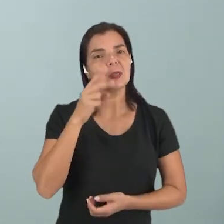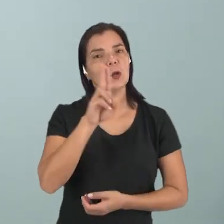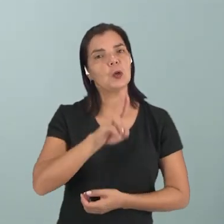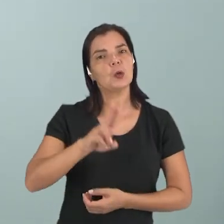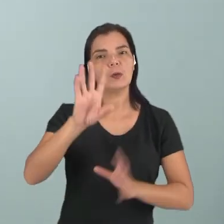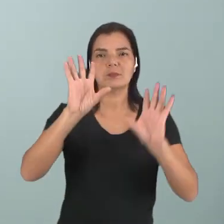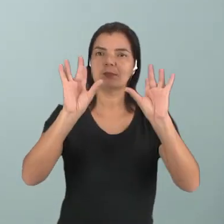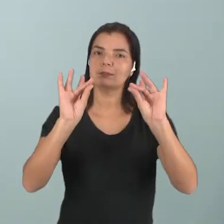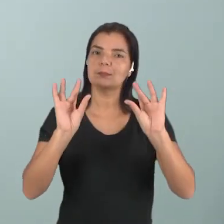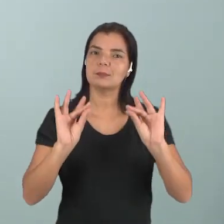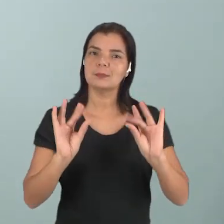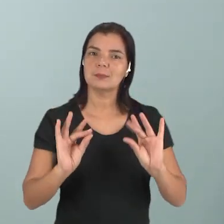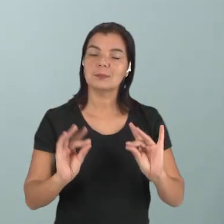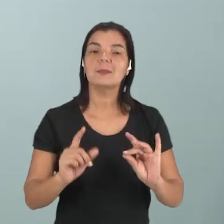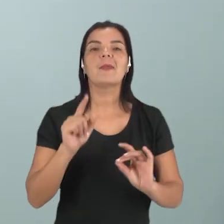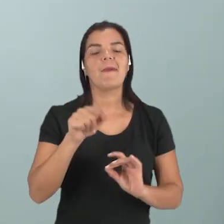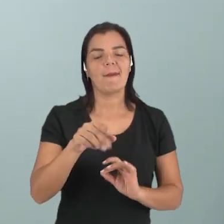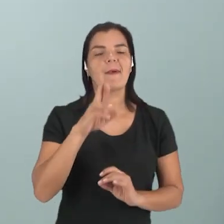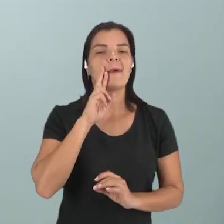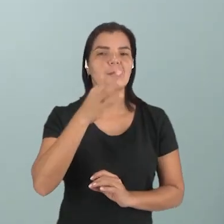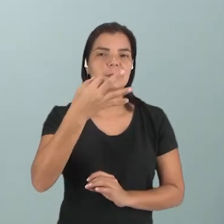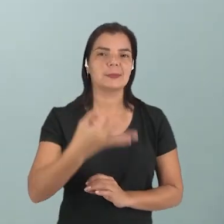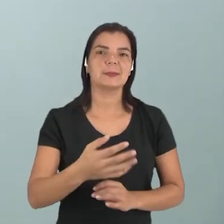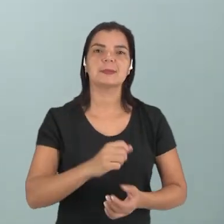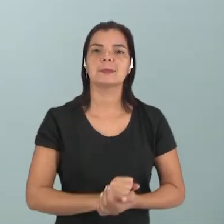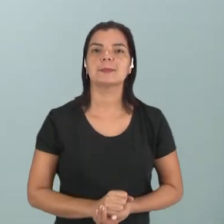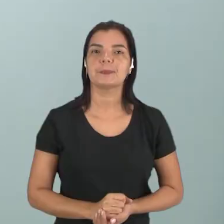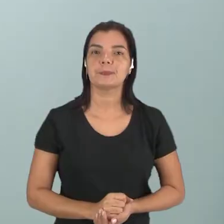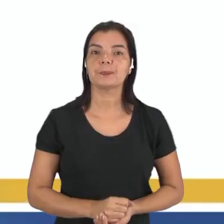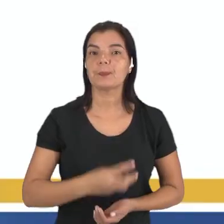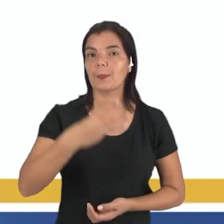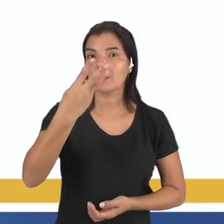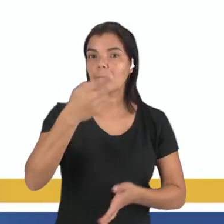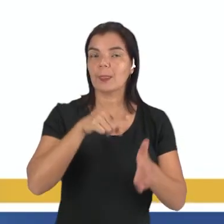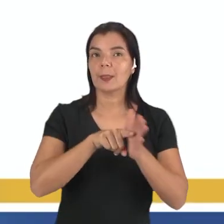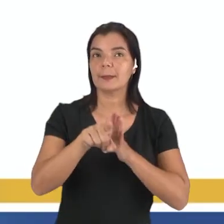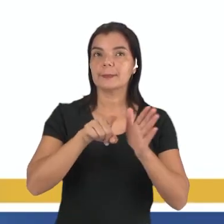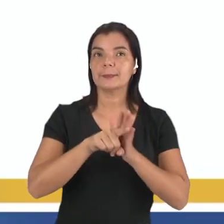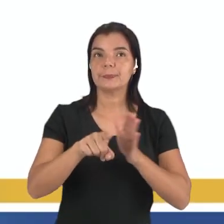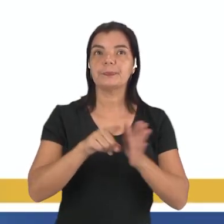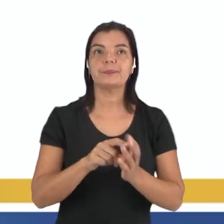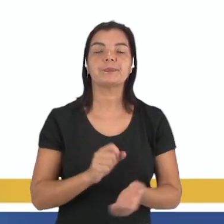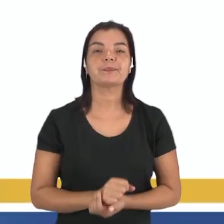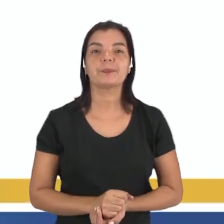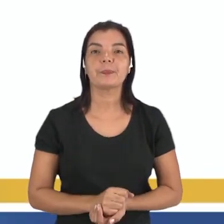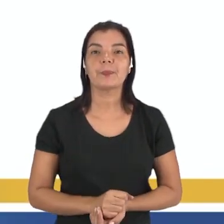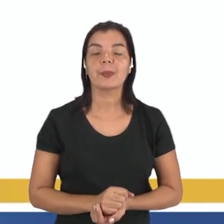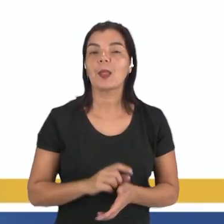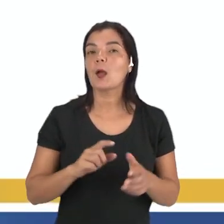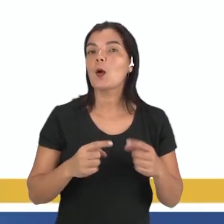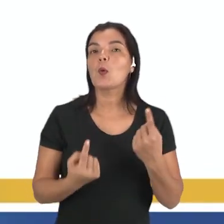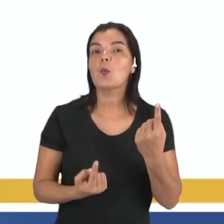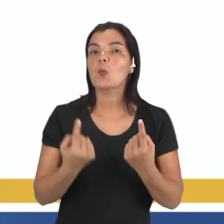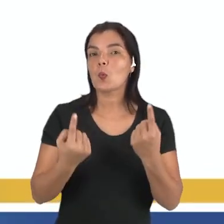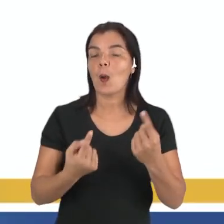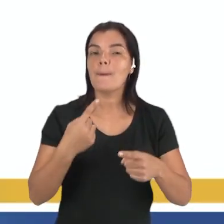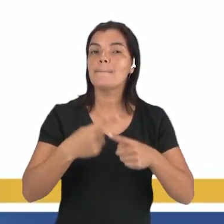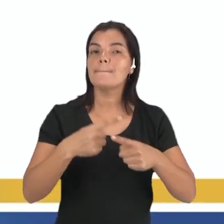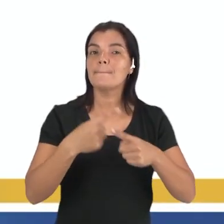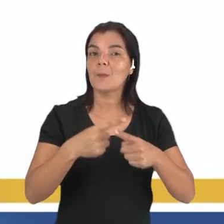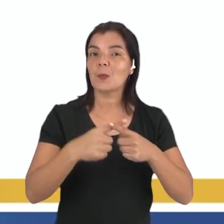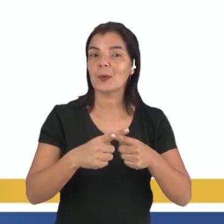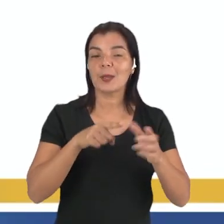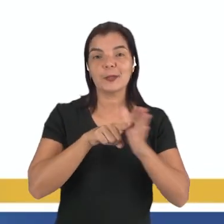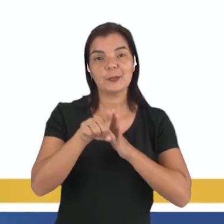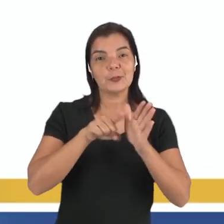para descrever. E aí, é esse aí que era a resposta correta. E na 3, é para vocês especificarem o porquê de